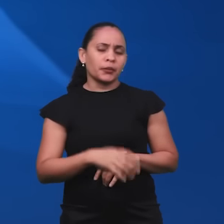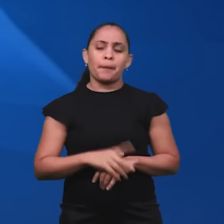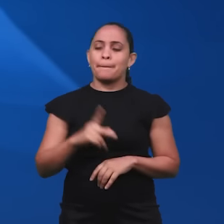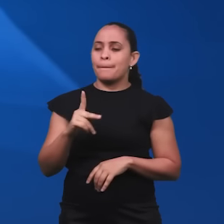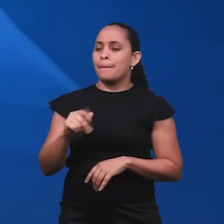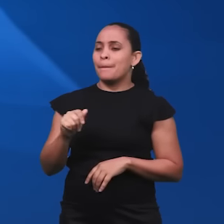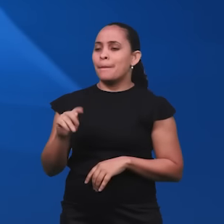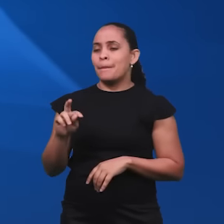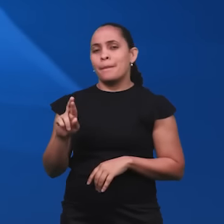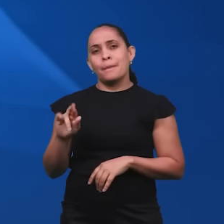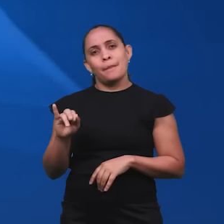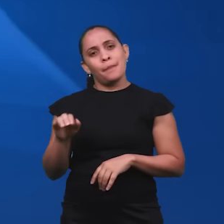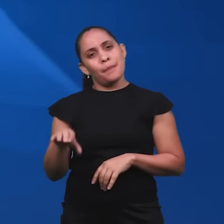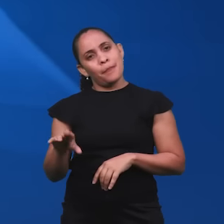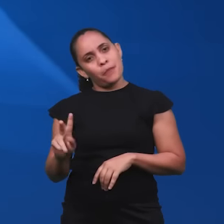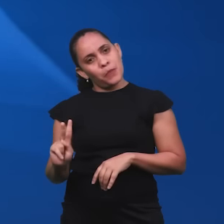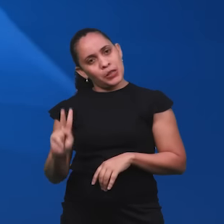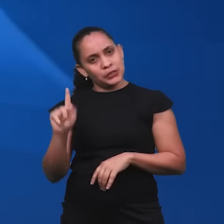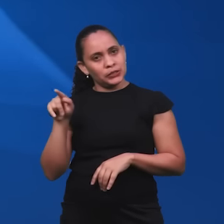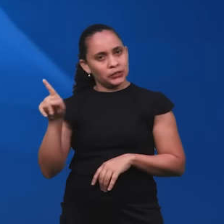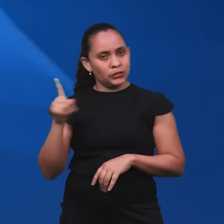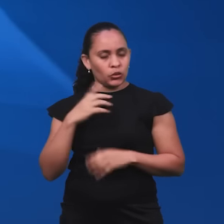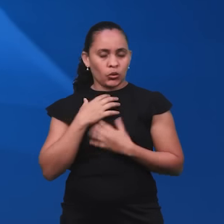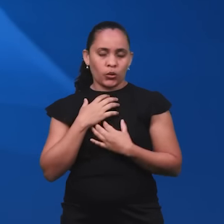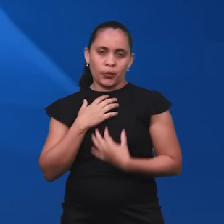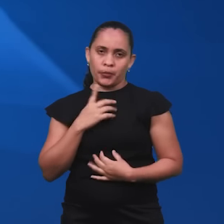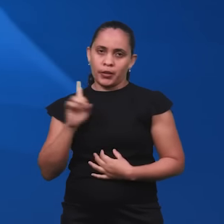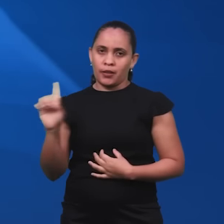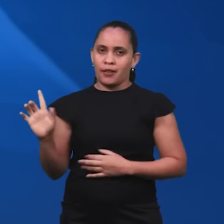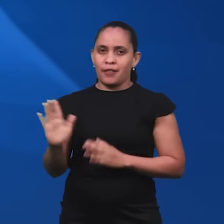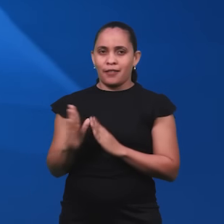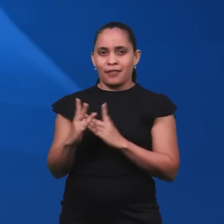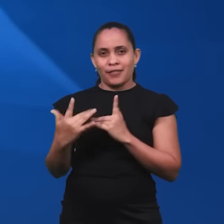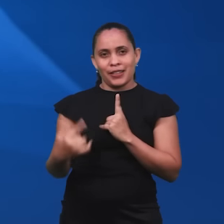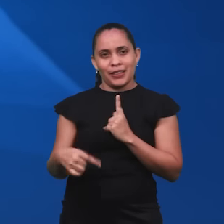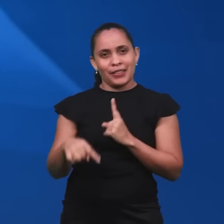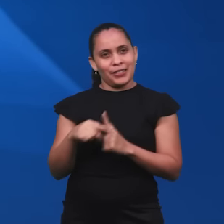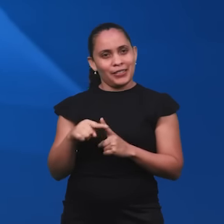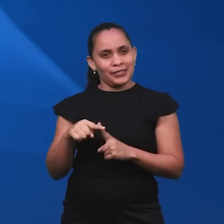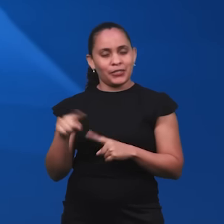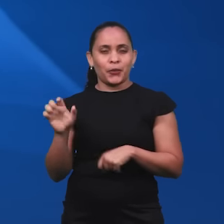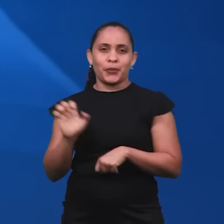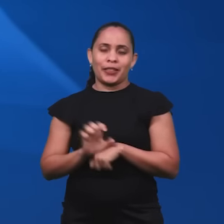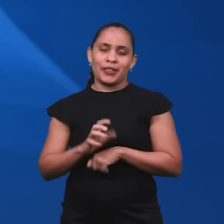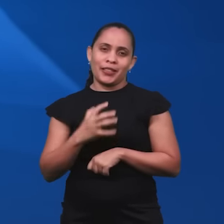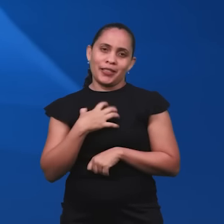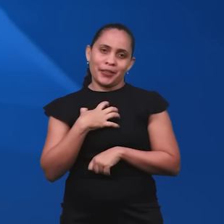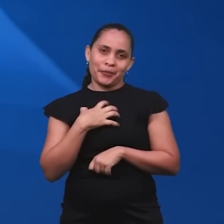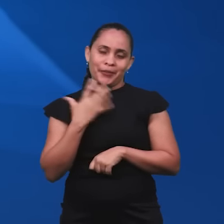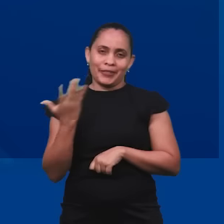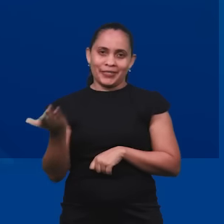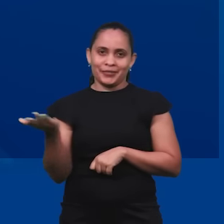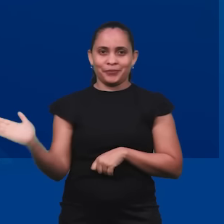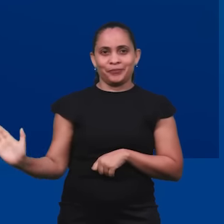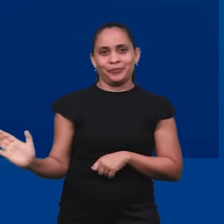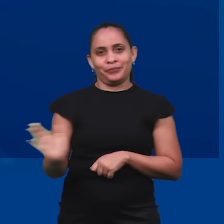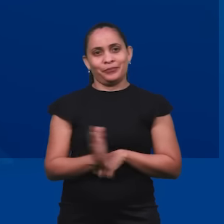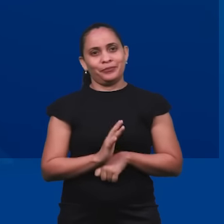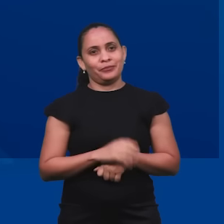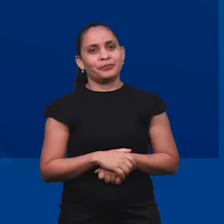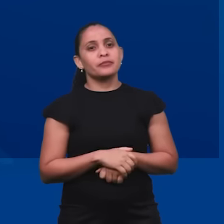companheiro, irmão, lá de obreiro da nossa igreja em Caetité, no estado da Bahia. Patrick, agora é a sua vez.